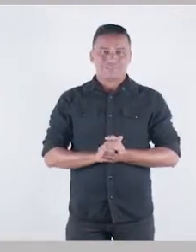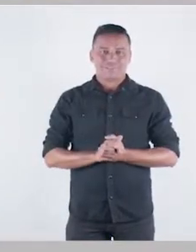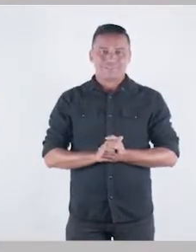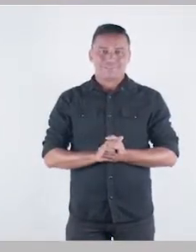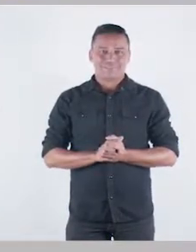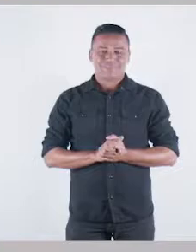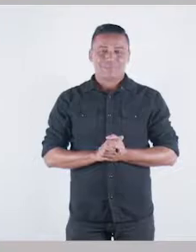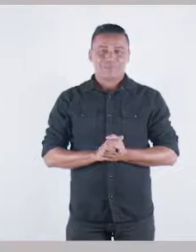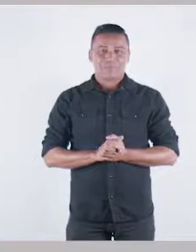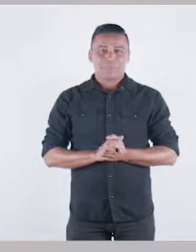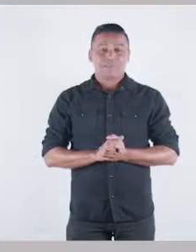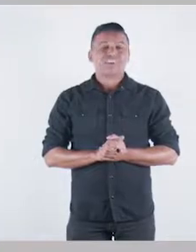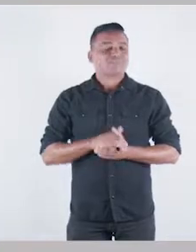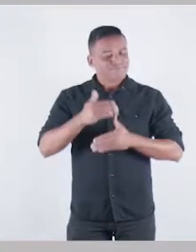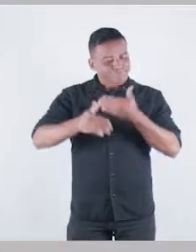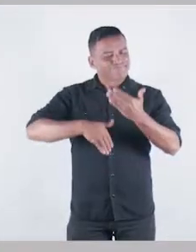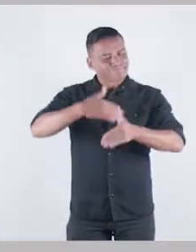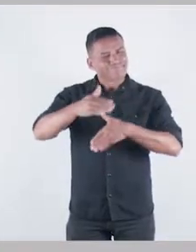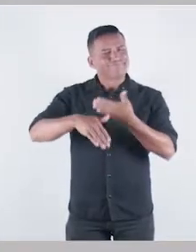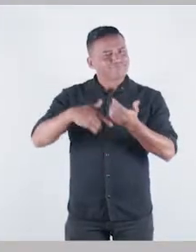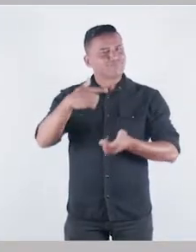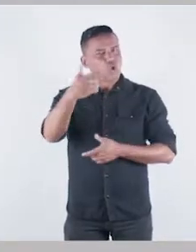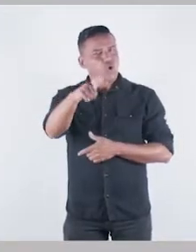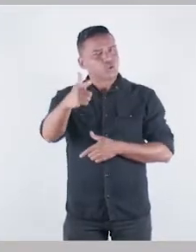E por aí vai, né?